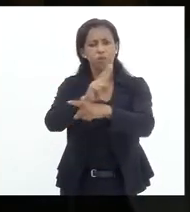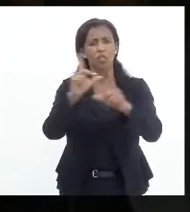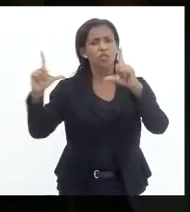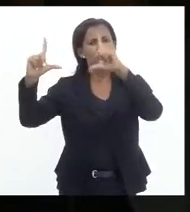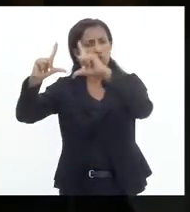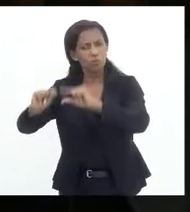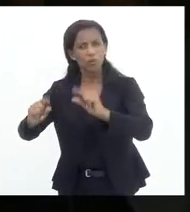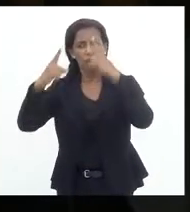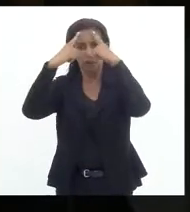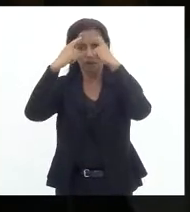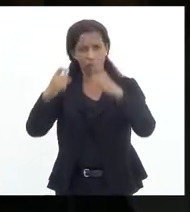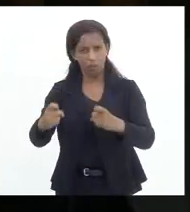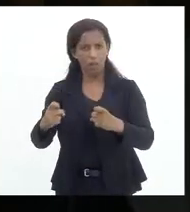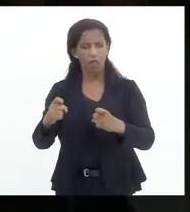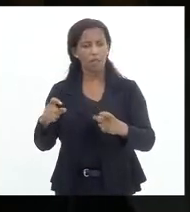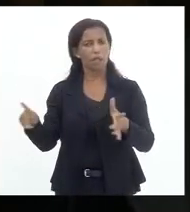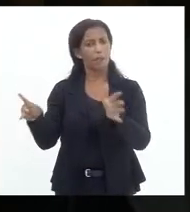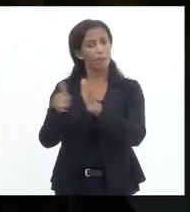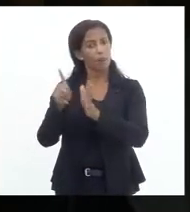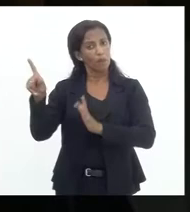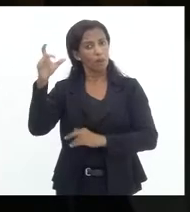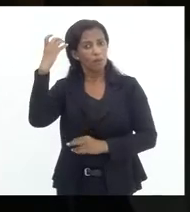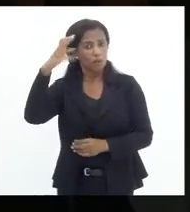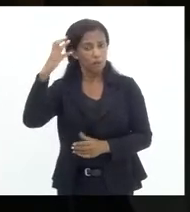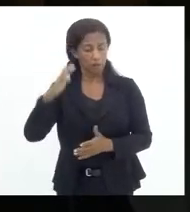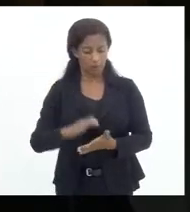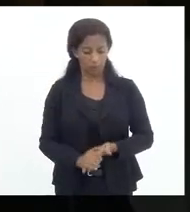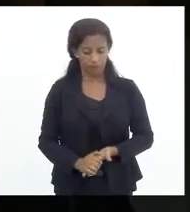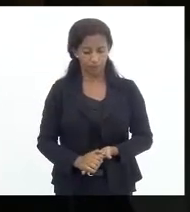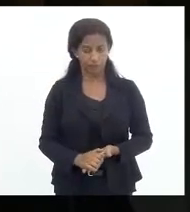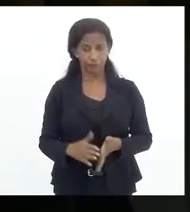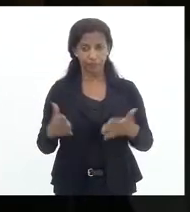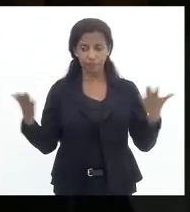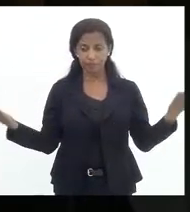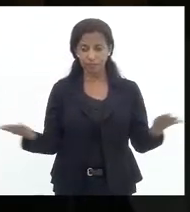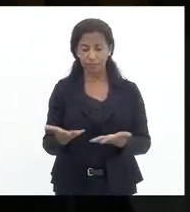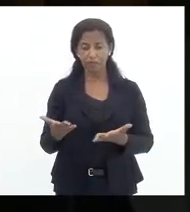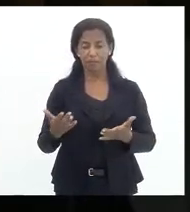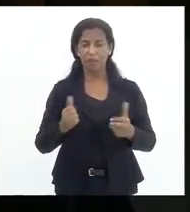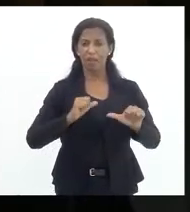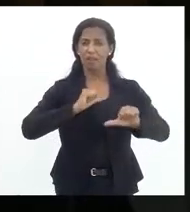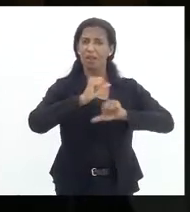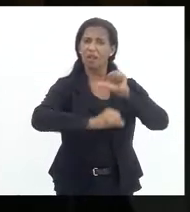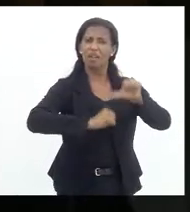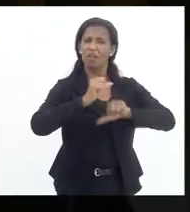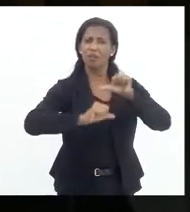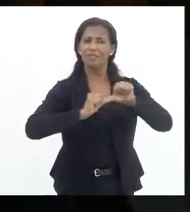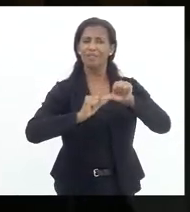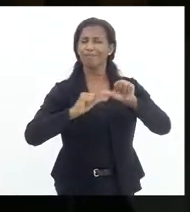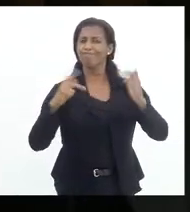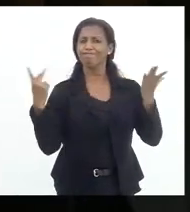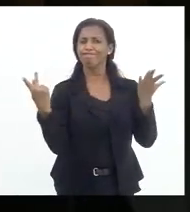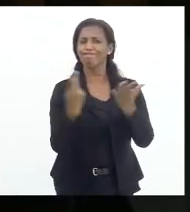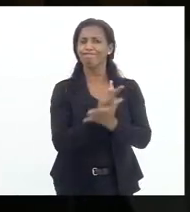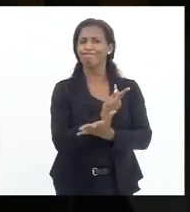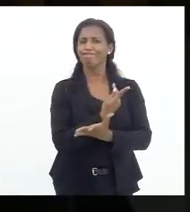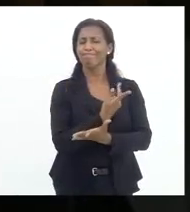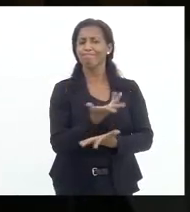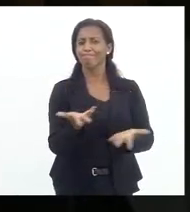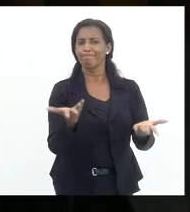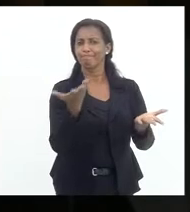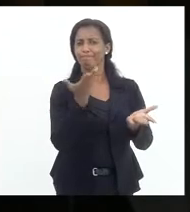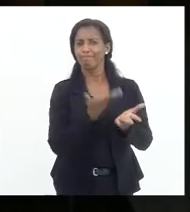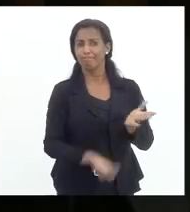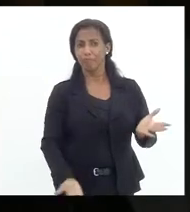dos indicadores de Niterói hora surpreendente mente essa renovação não aconteceu e